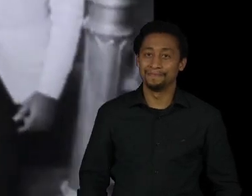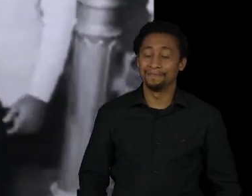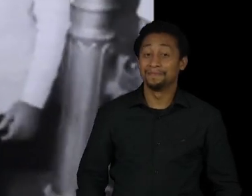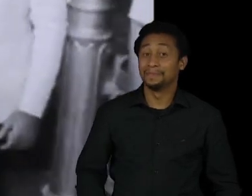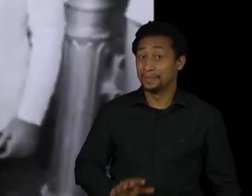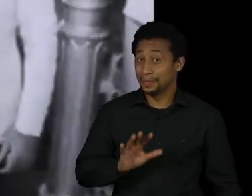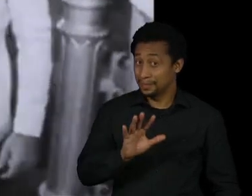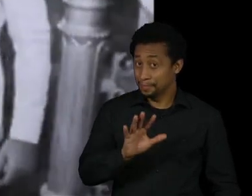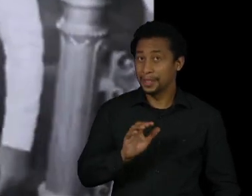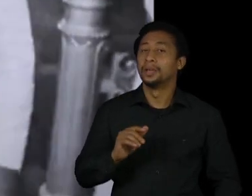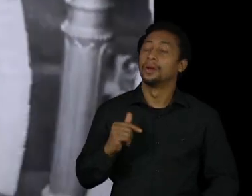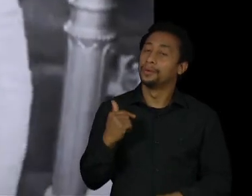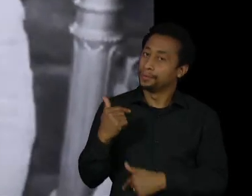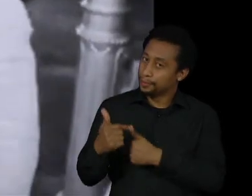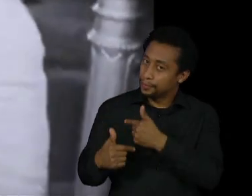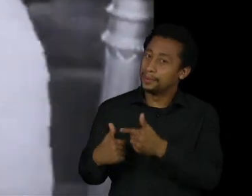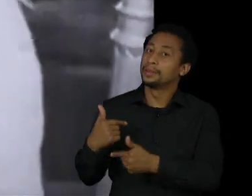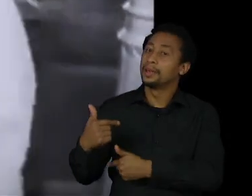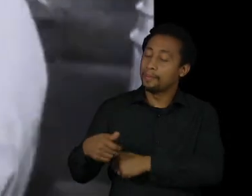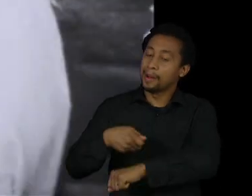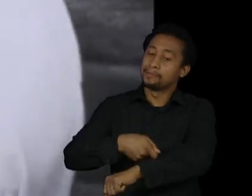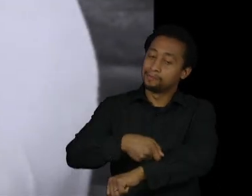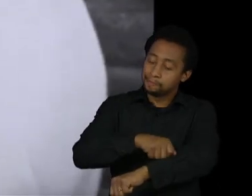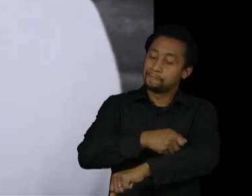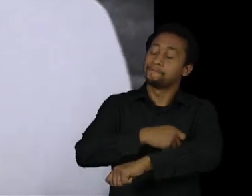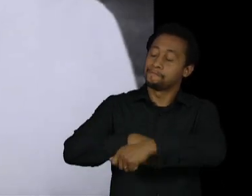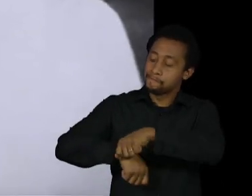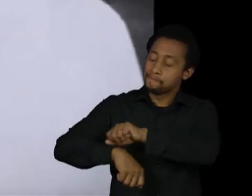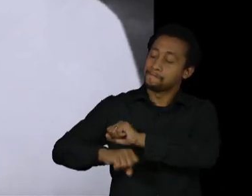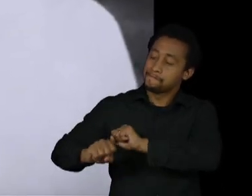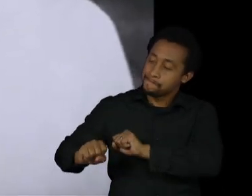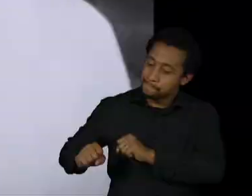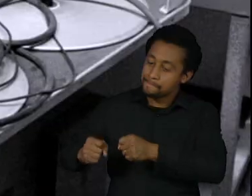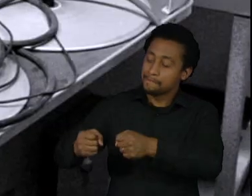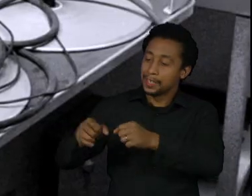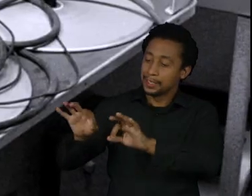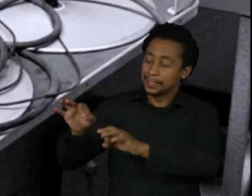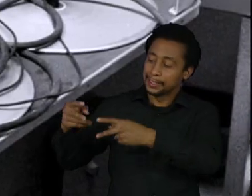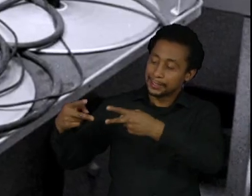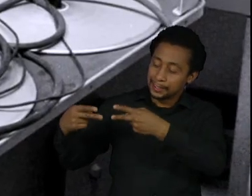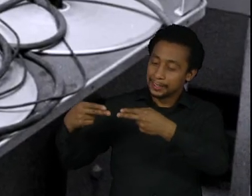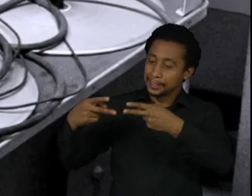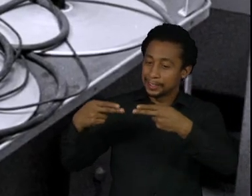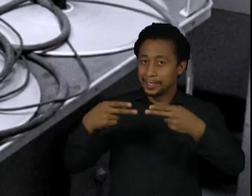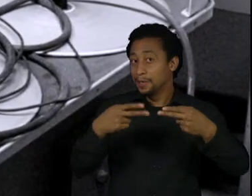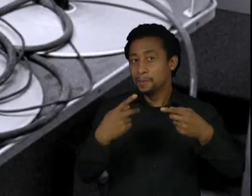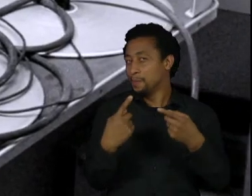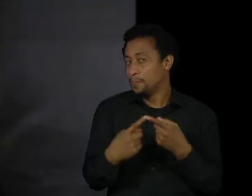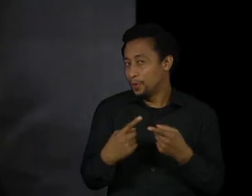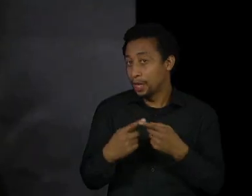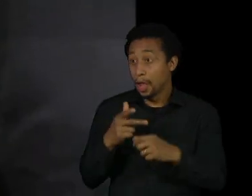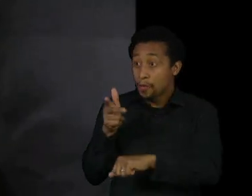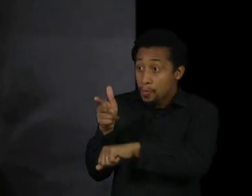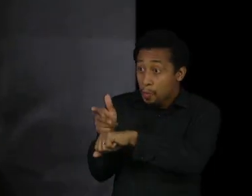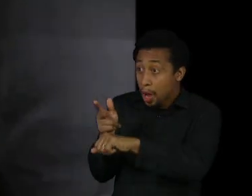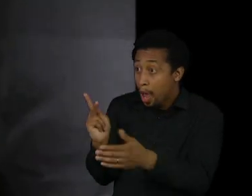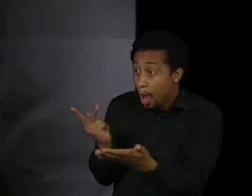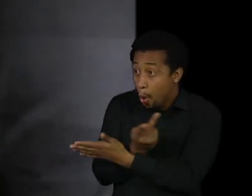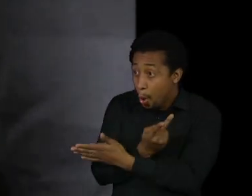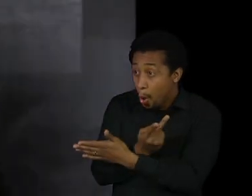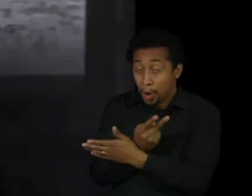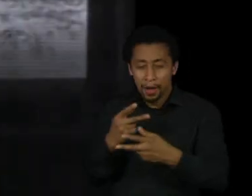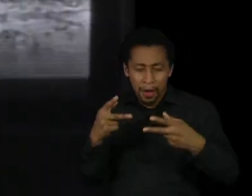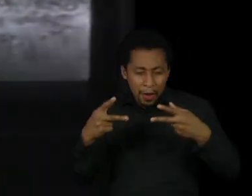Outro trabalho que é bom é a montagem. Você tem capacidade de resolver problemas que